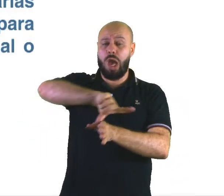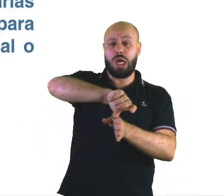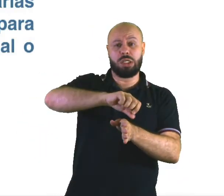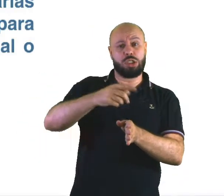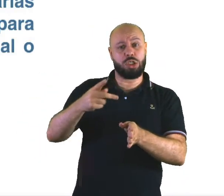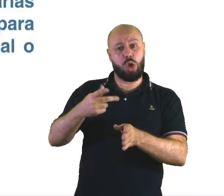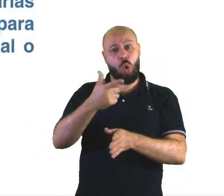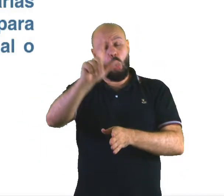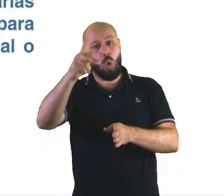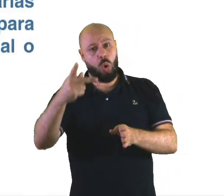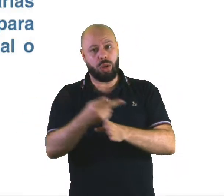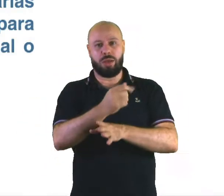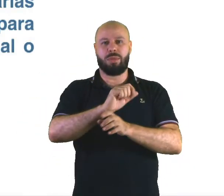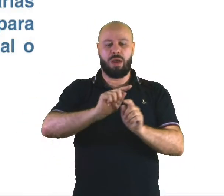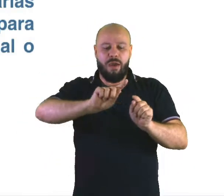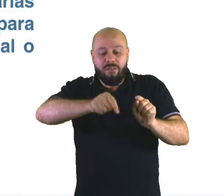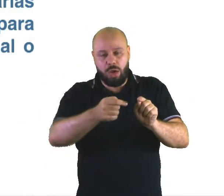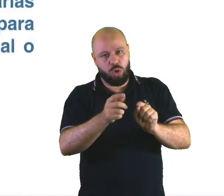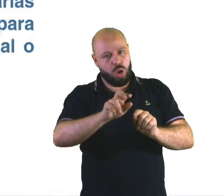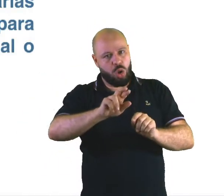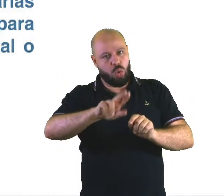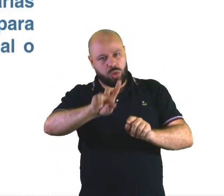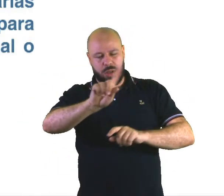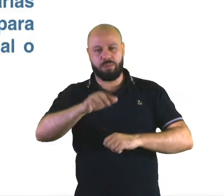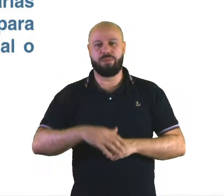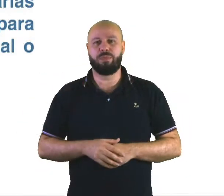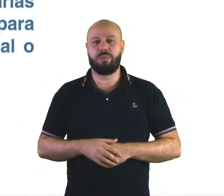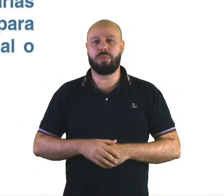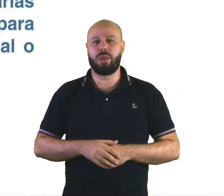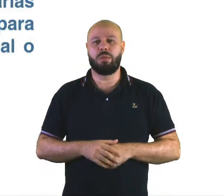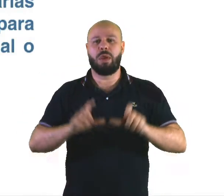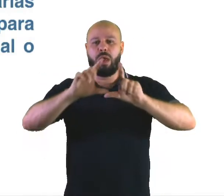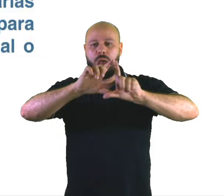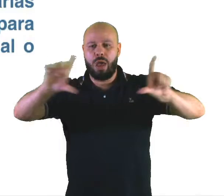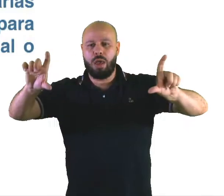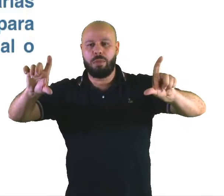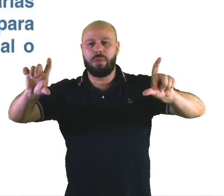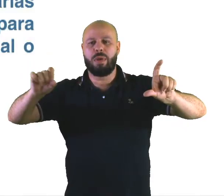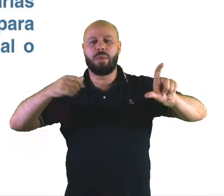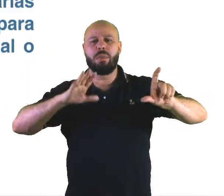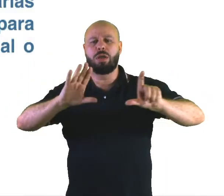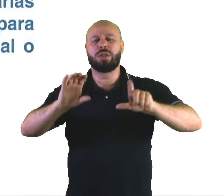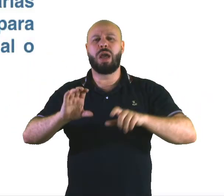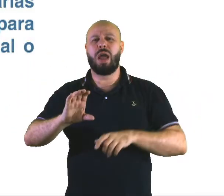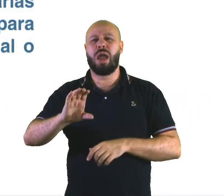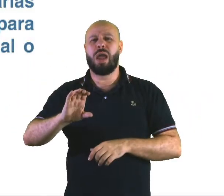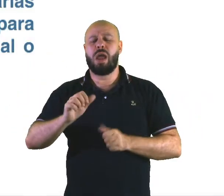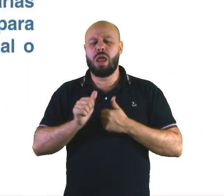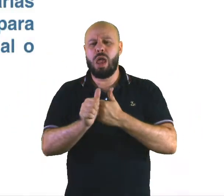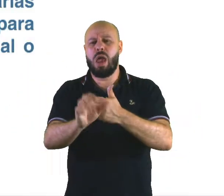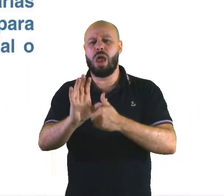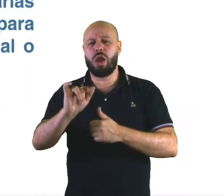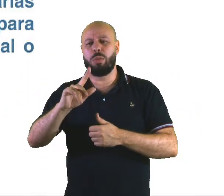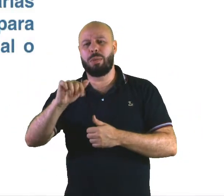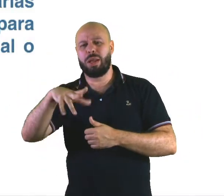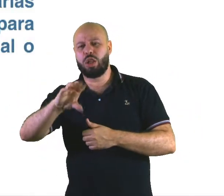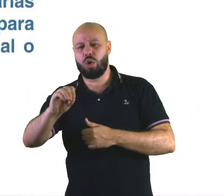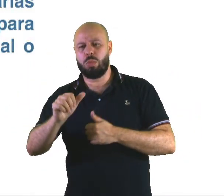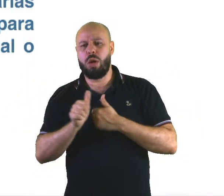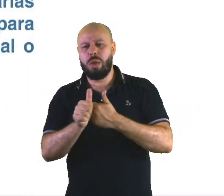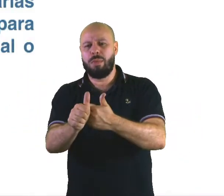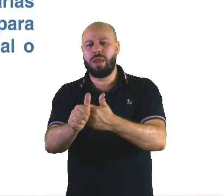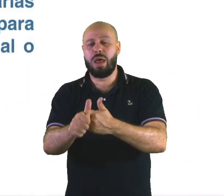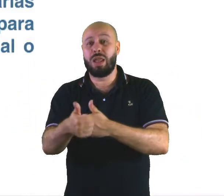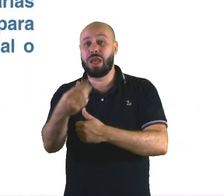entre vírgulas também. No trecho, são consideradas como em acompanhamento todos os casos notificados nos